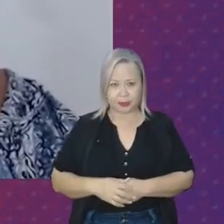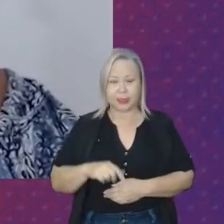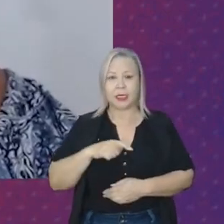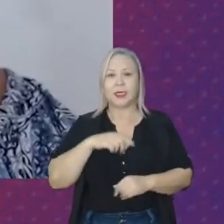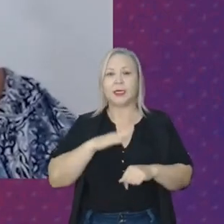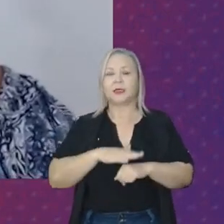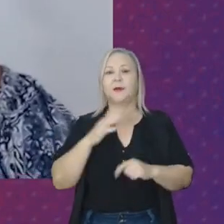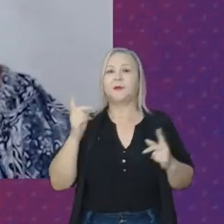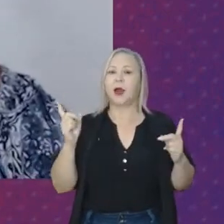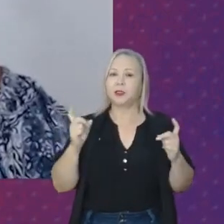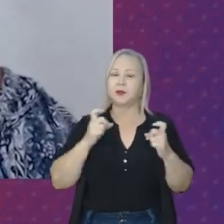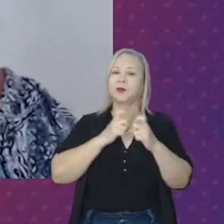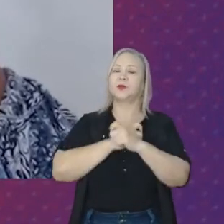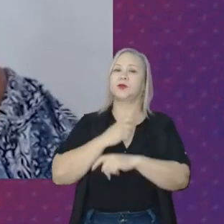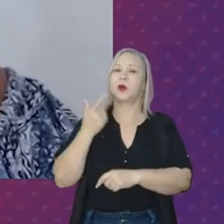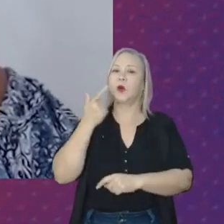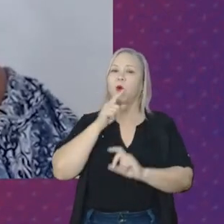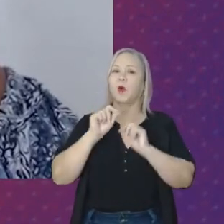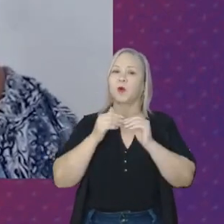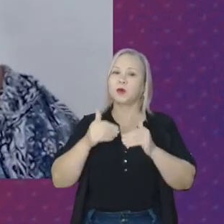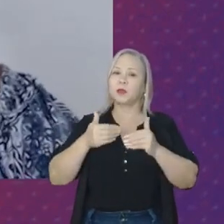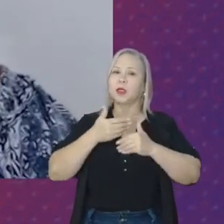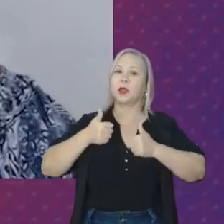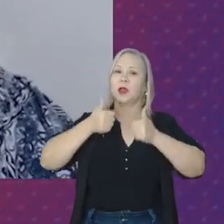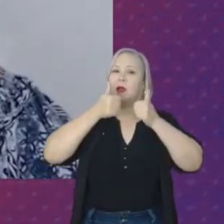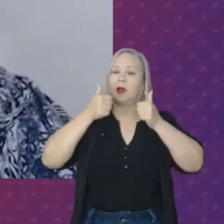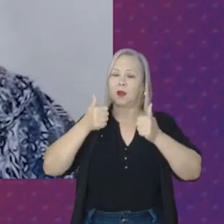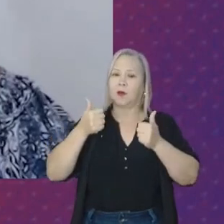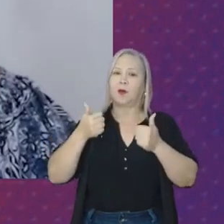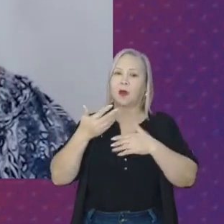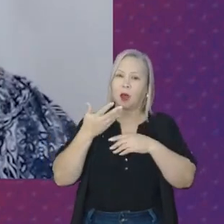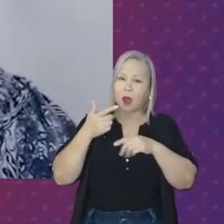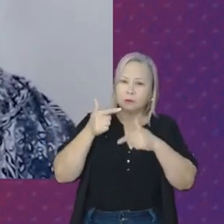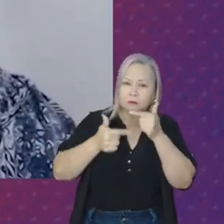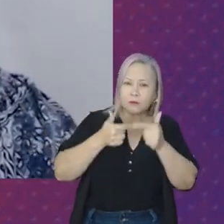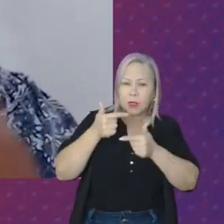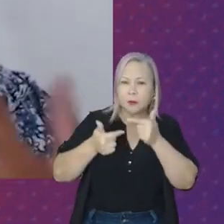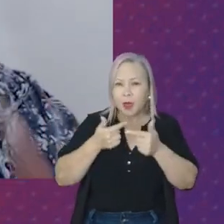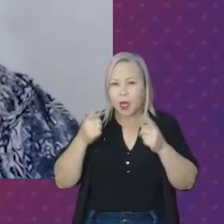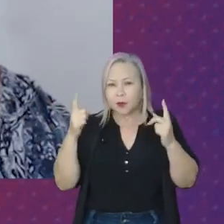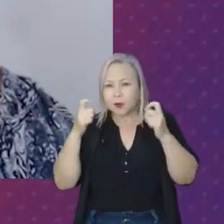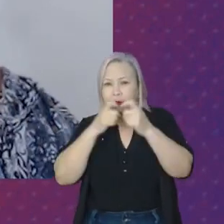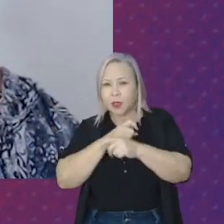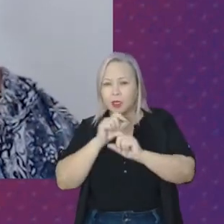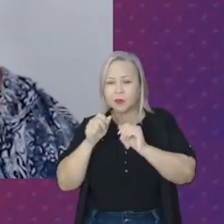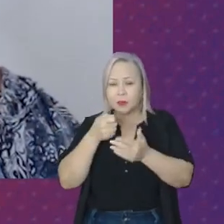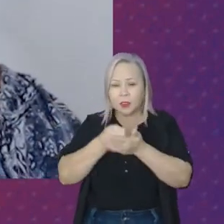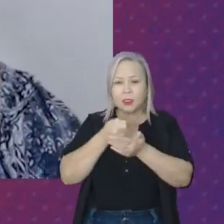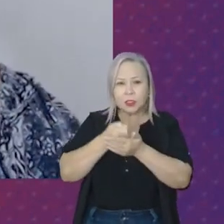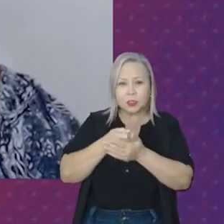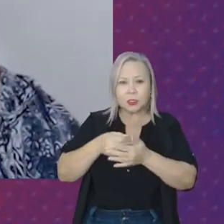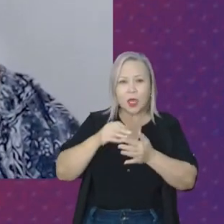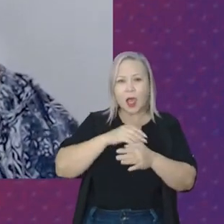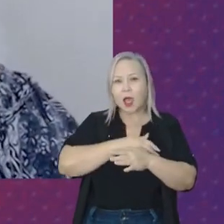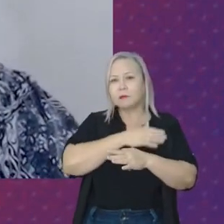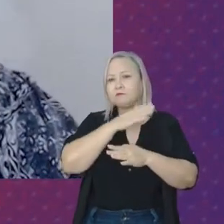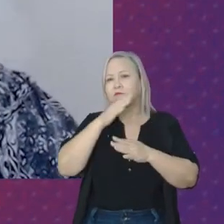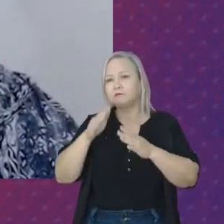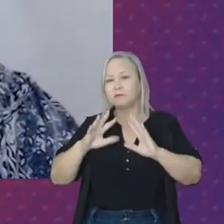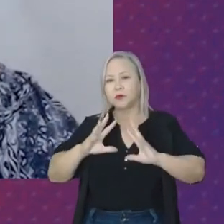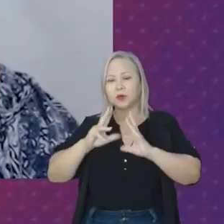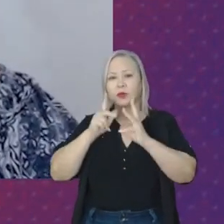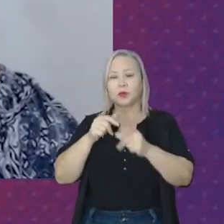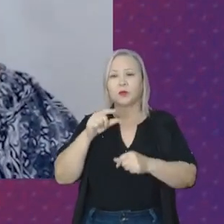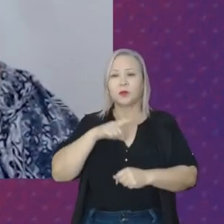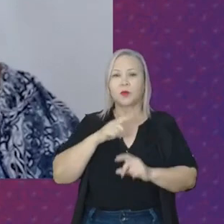mais dificuldade para conseguir ascender na sua carreira, muito mais dificuldade para conseguir se dedicar de maneira integral, porque